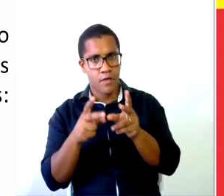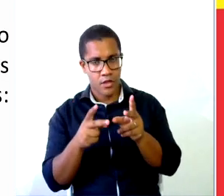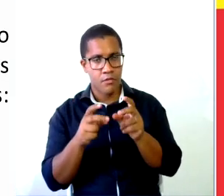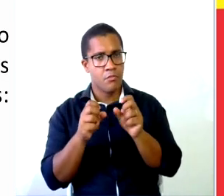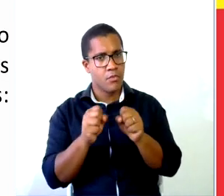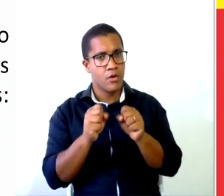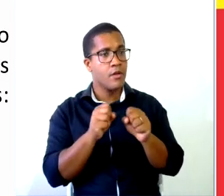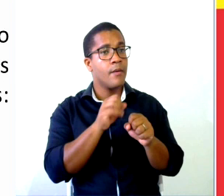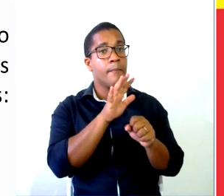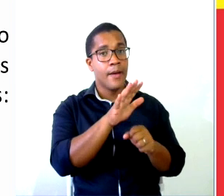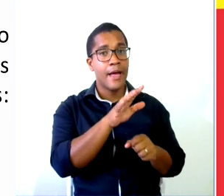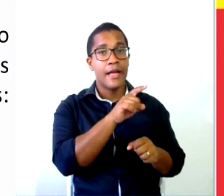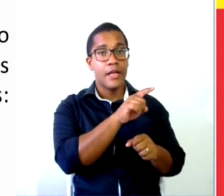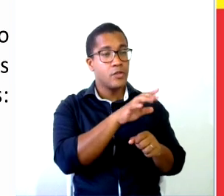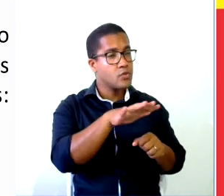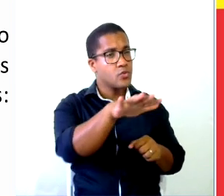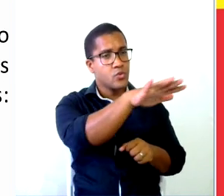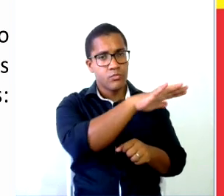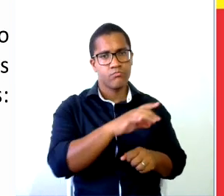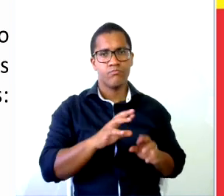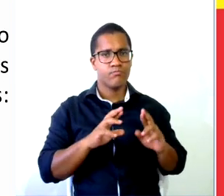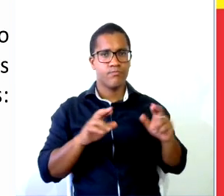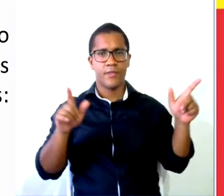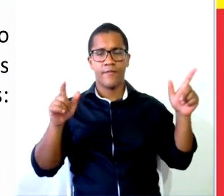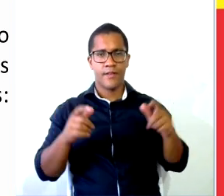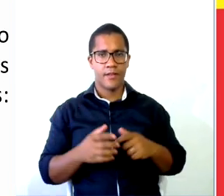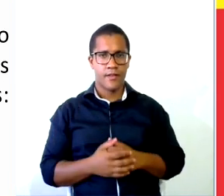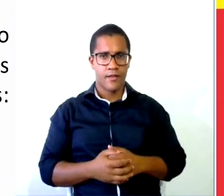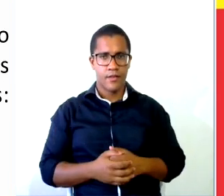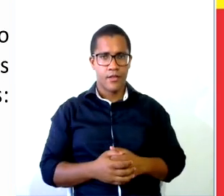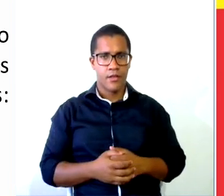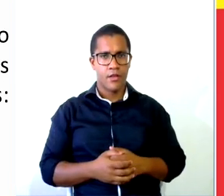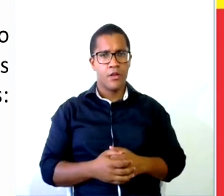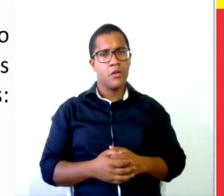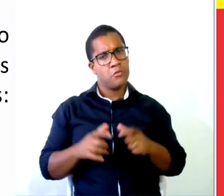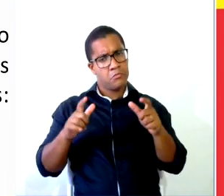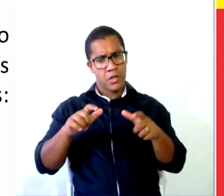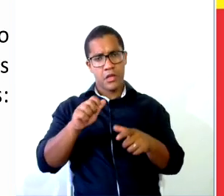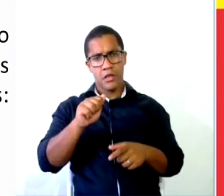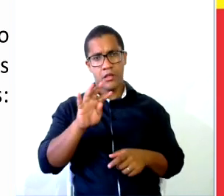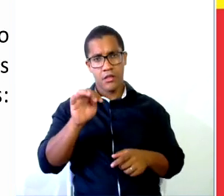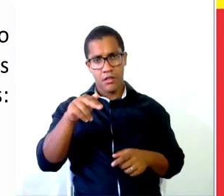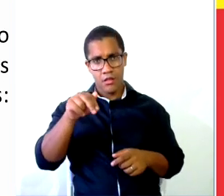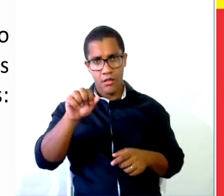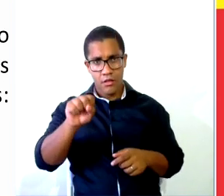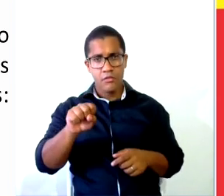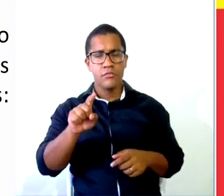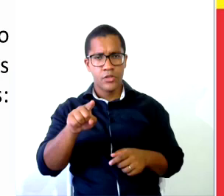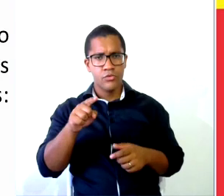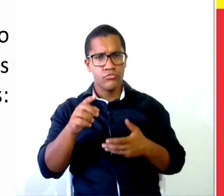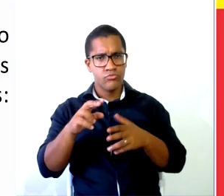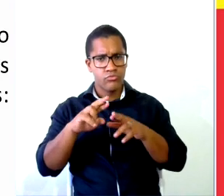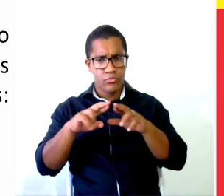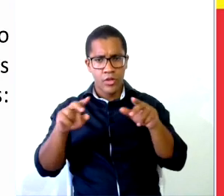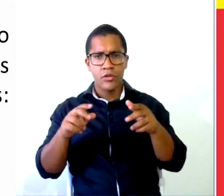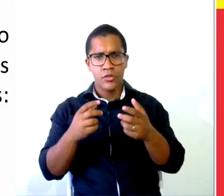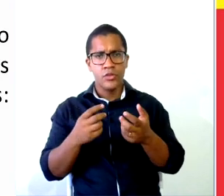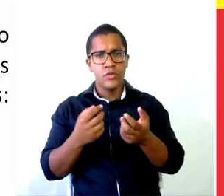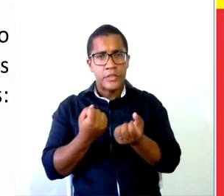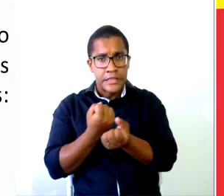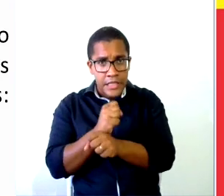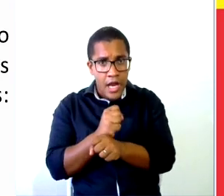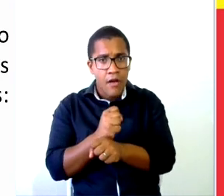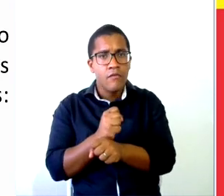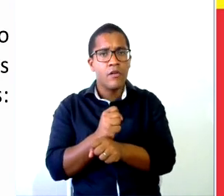queres. É isso. Eram bem tratados em Atenas. Os escravos em